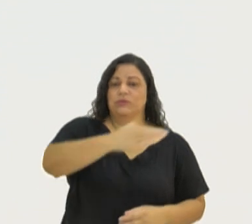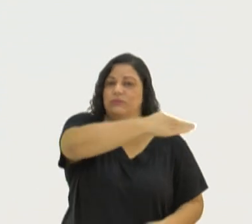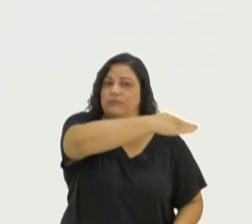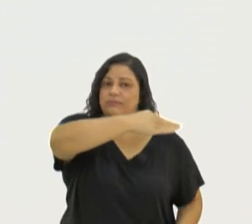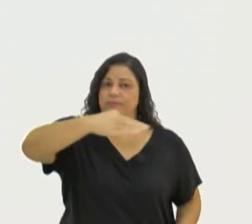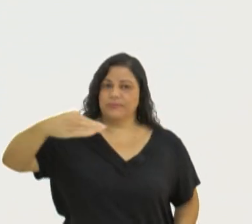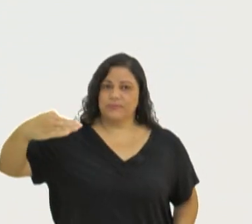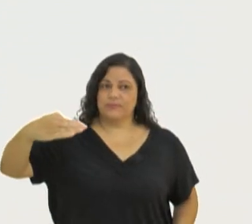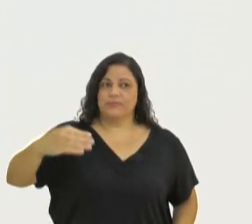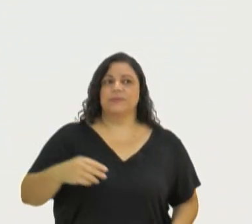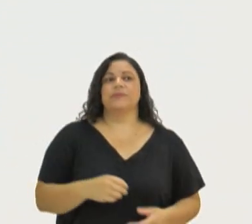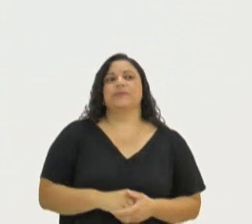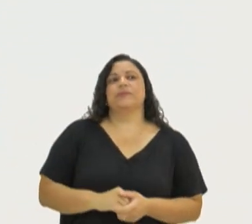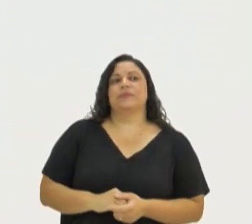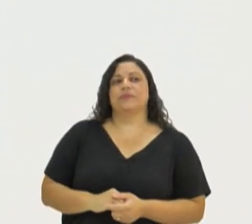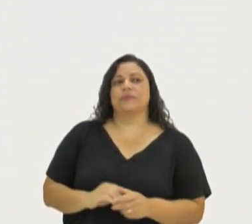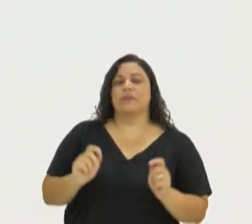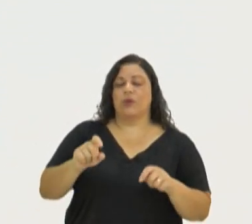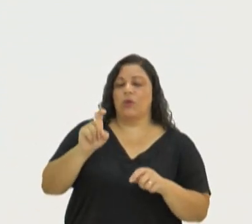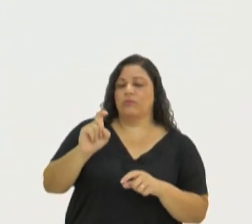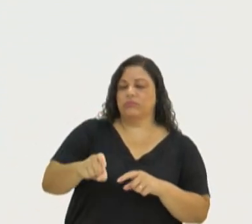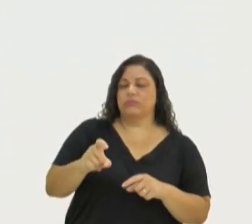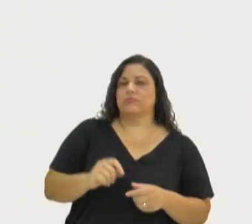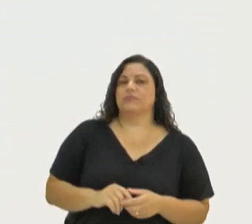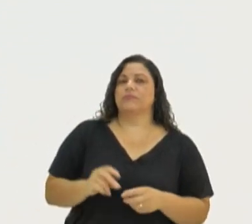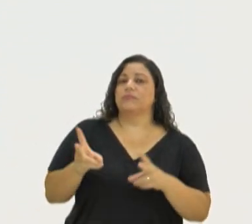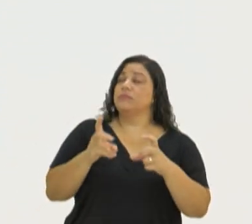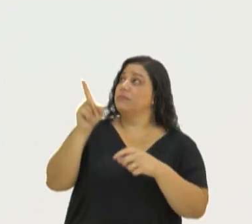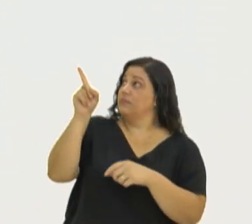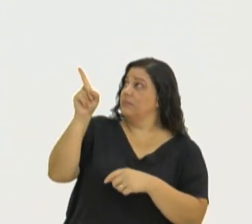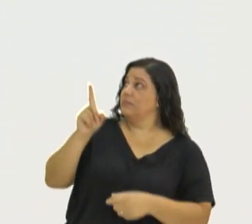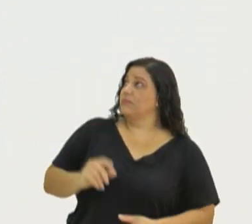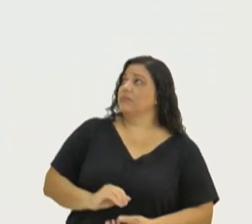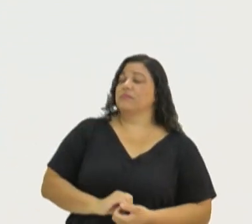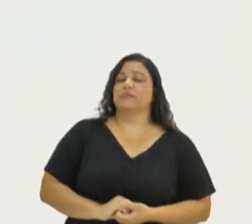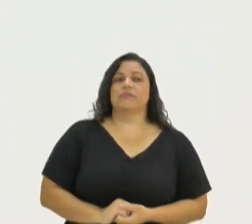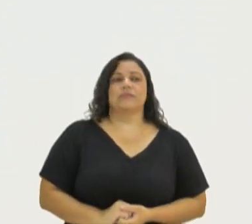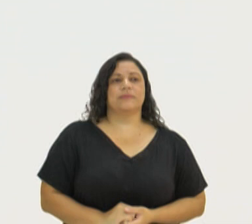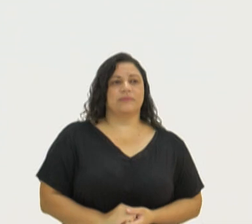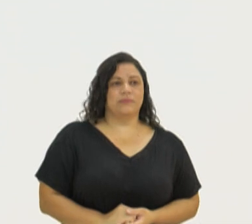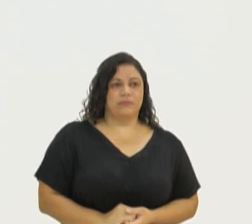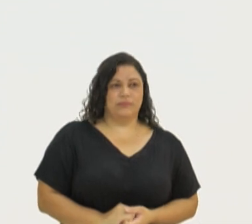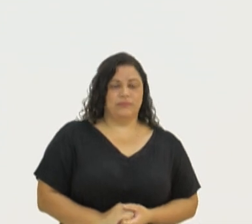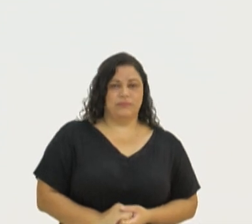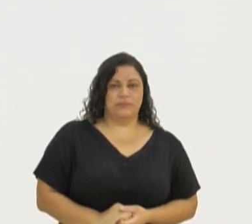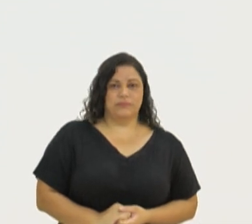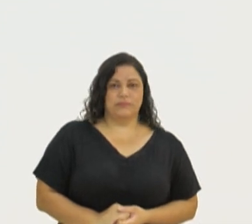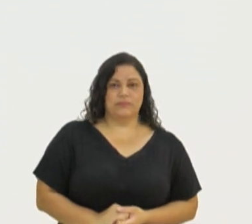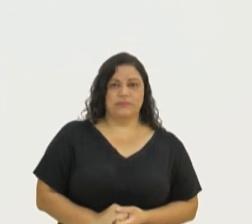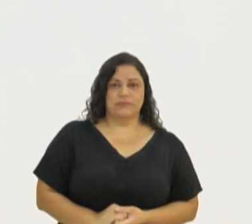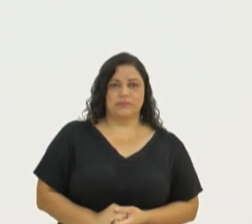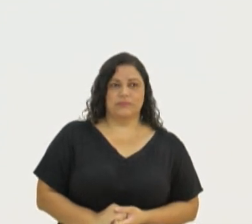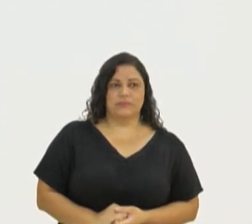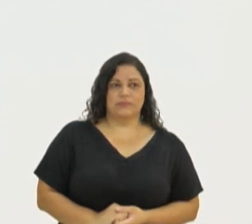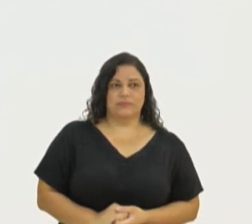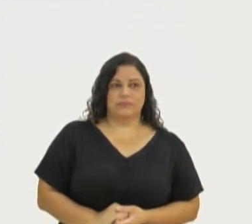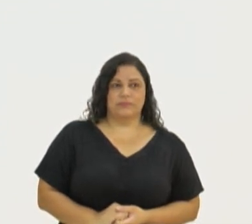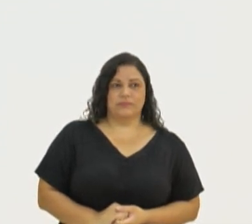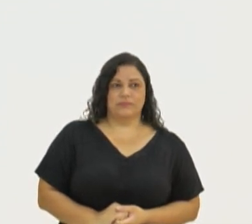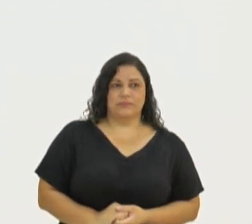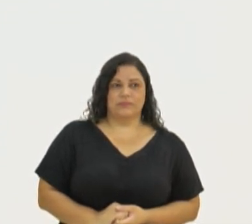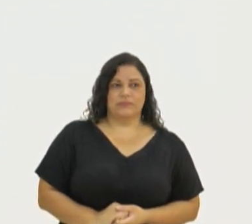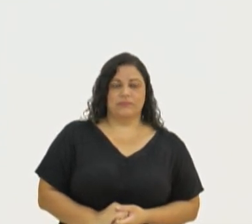vê quais são as possibilidades de movimento para essa peça. Então, vamos carregar ela aqui. Opa,